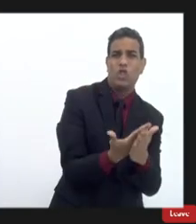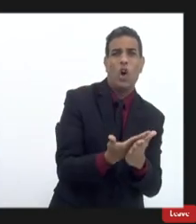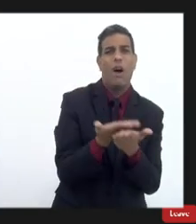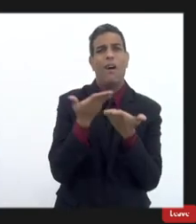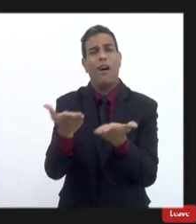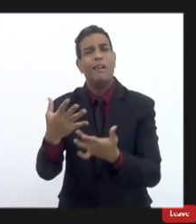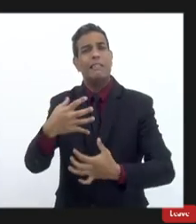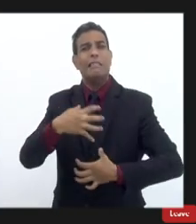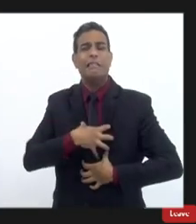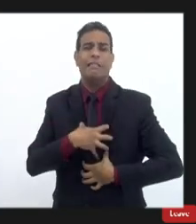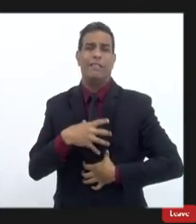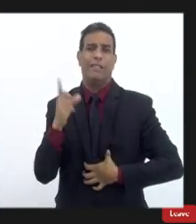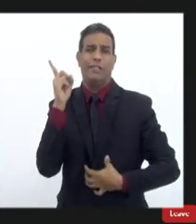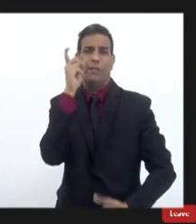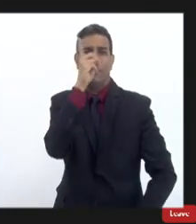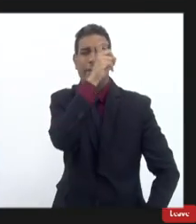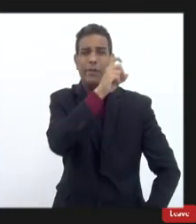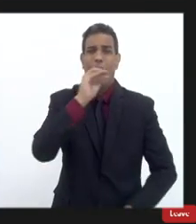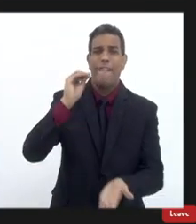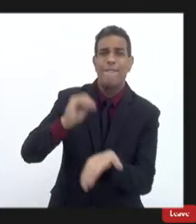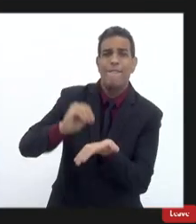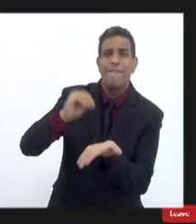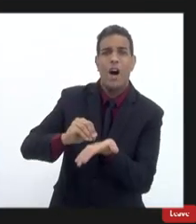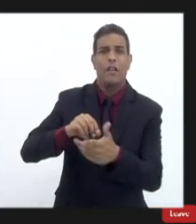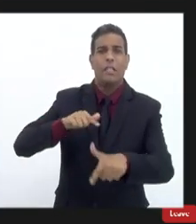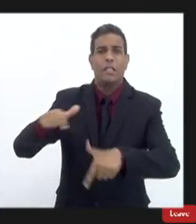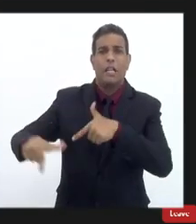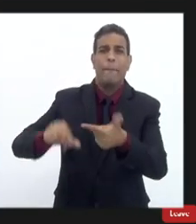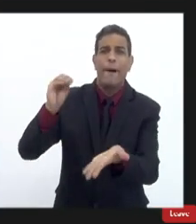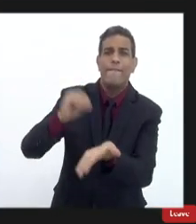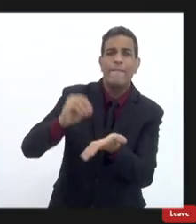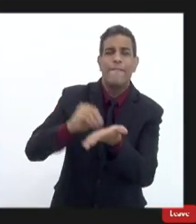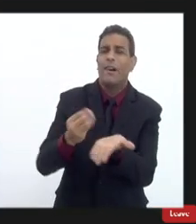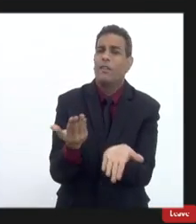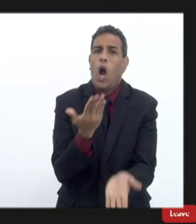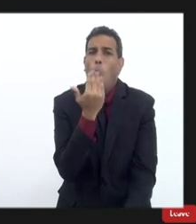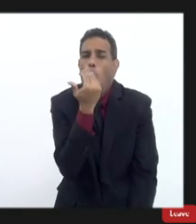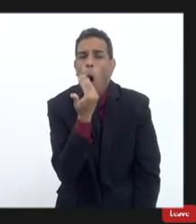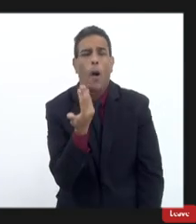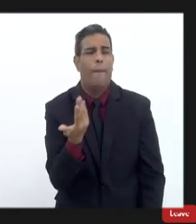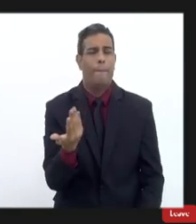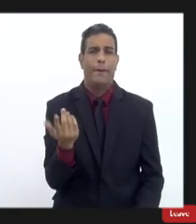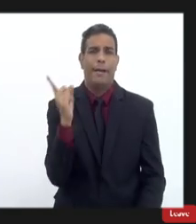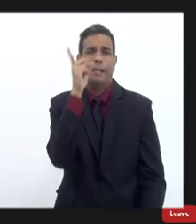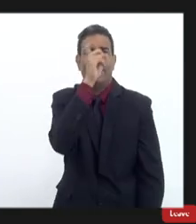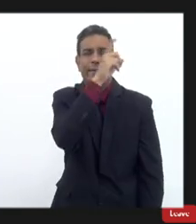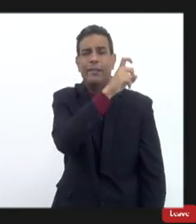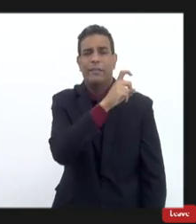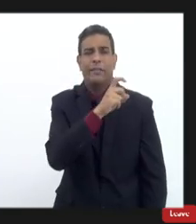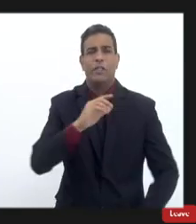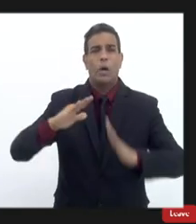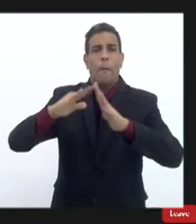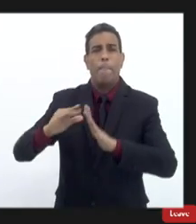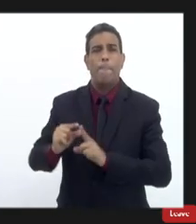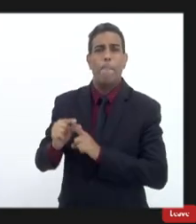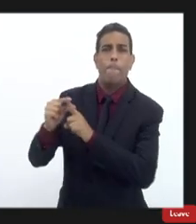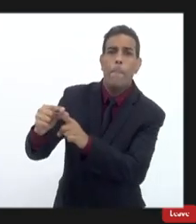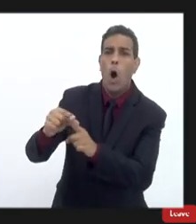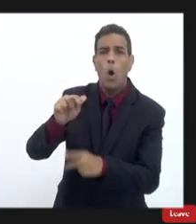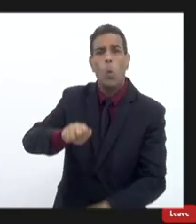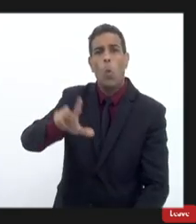pessoas passando por questões de insegurança alimentar, sobre a questão da desigualdade social também, e muitos tendo